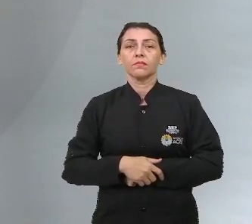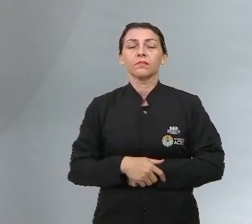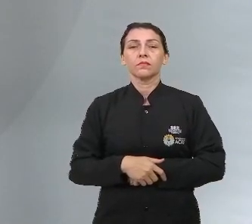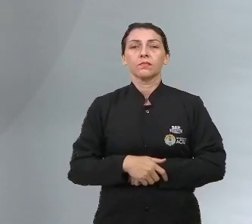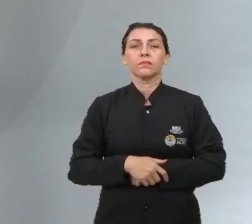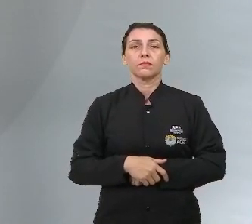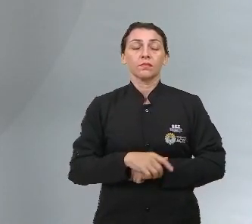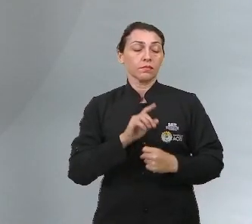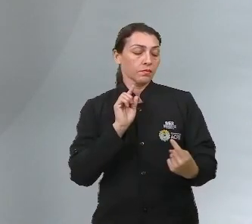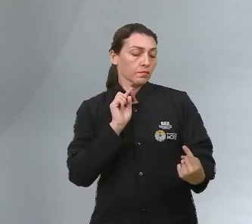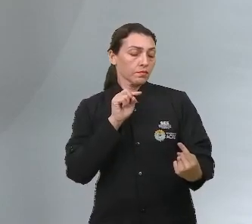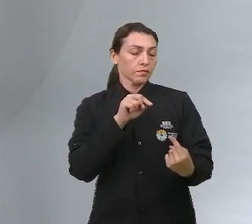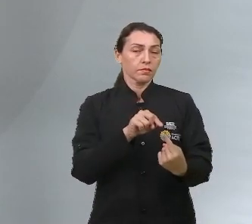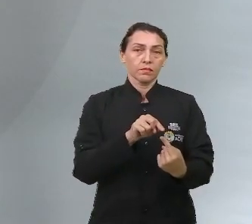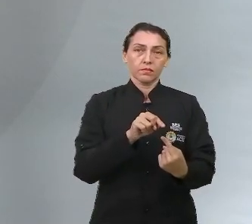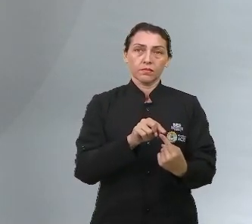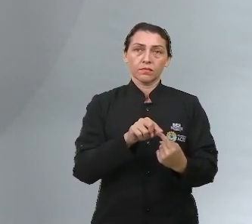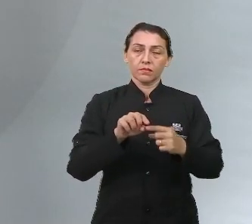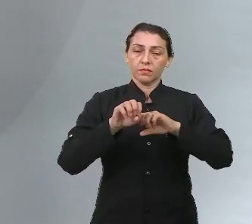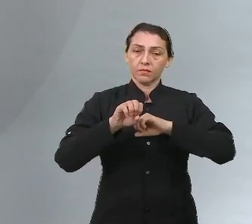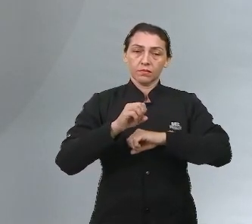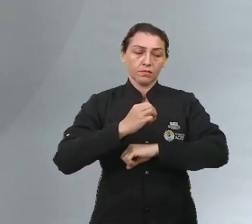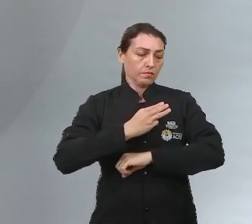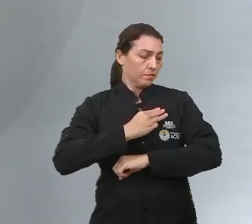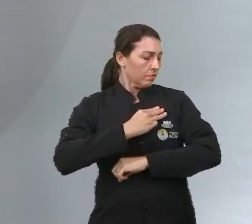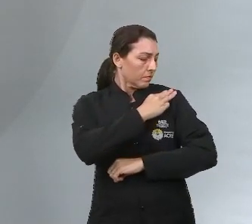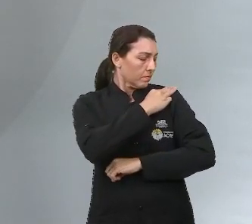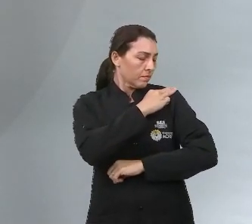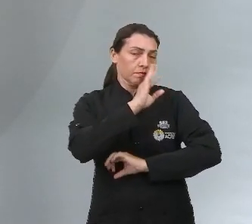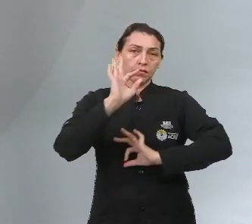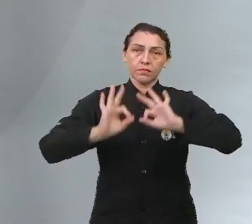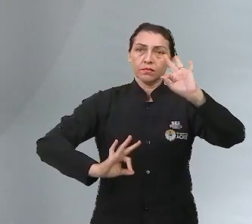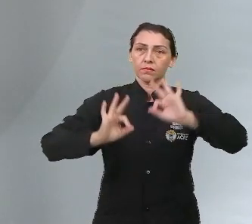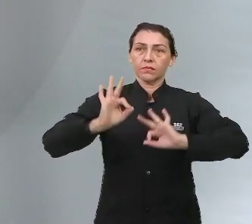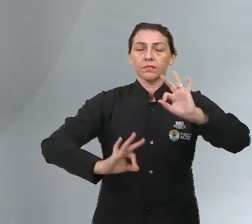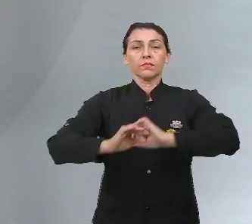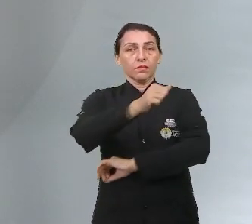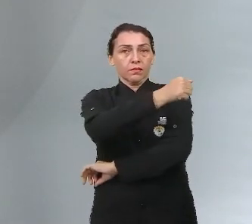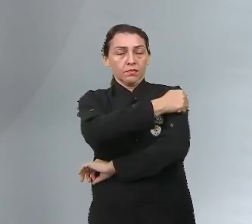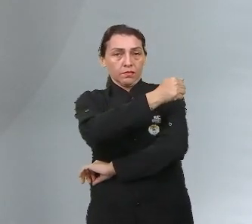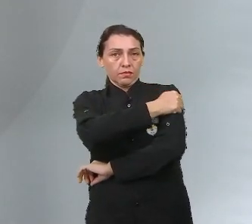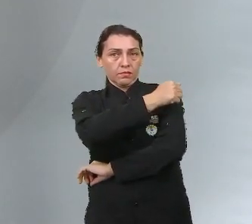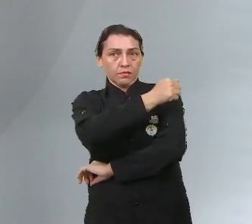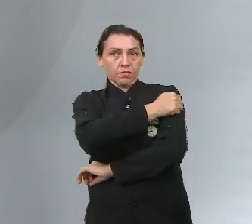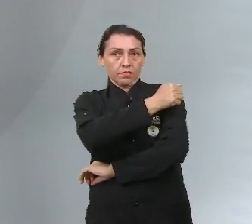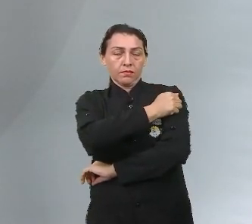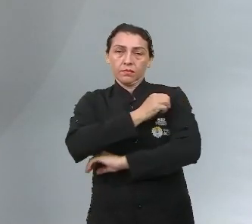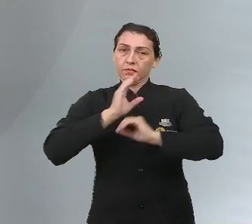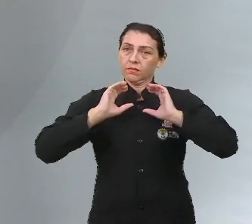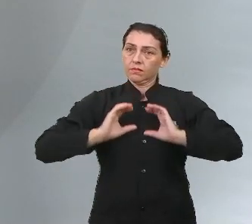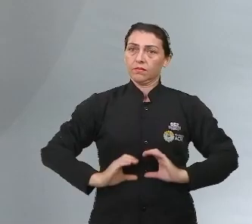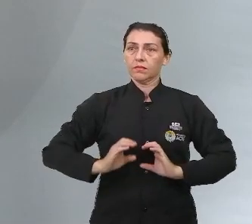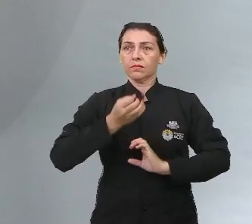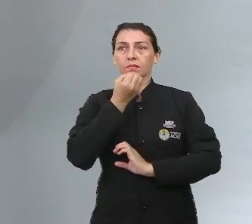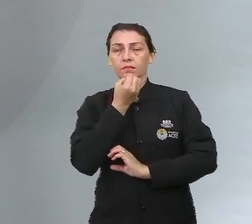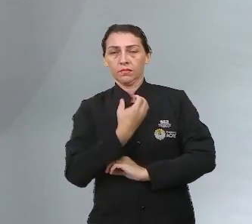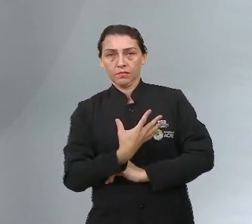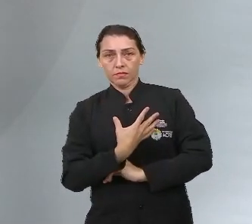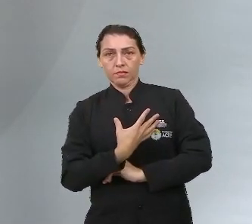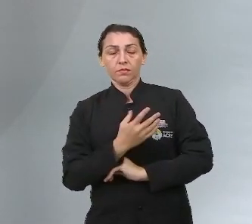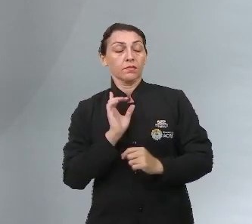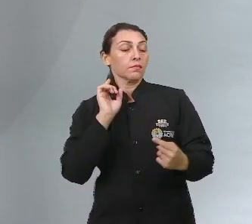das finalidades do ensino médio é preparar esse aluno para ser um cidadão de bem.